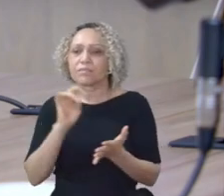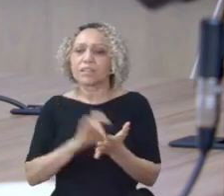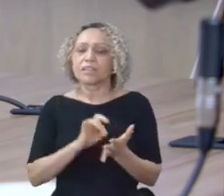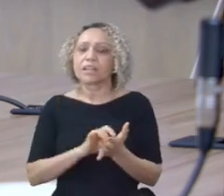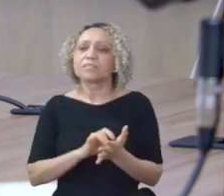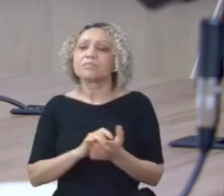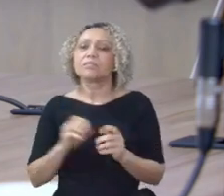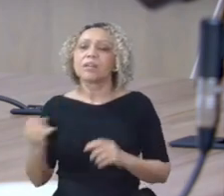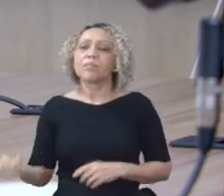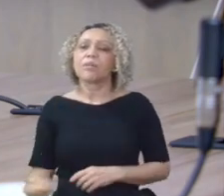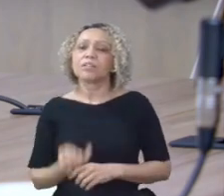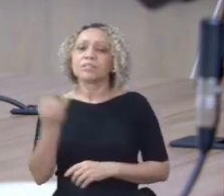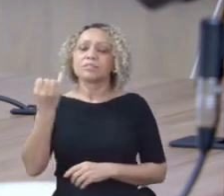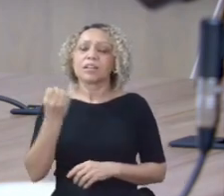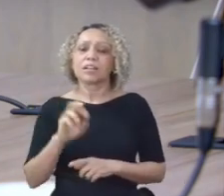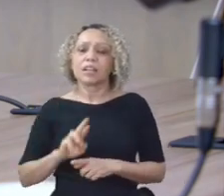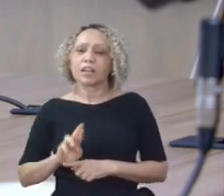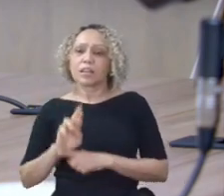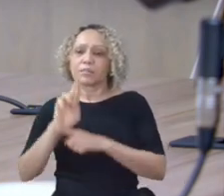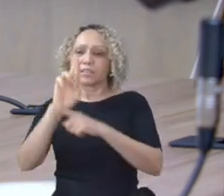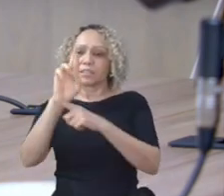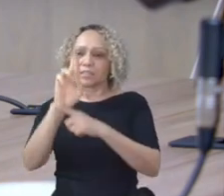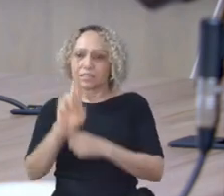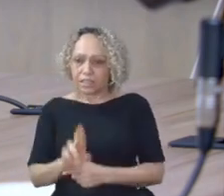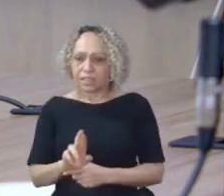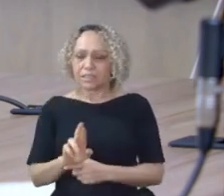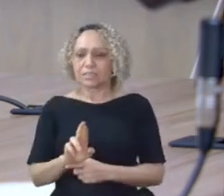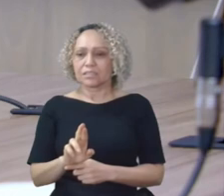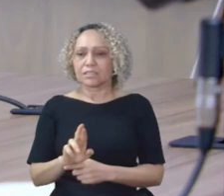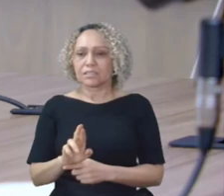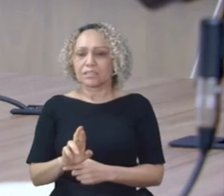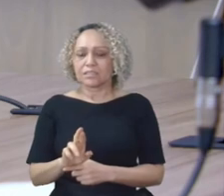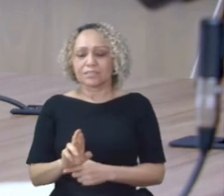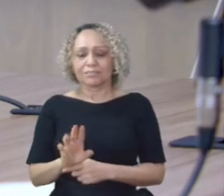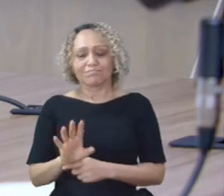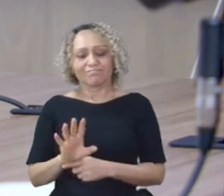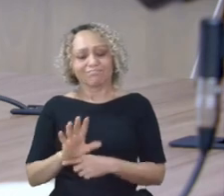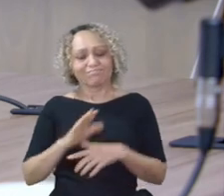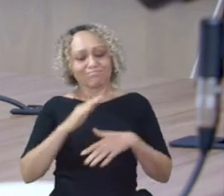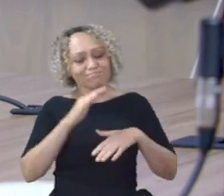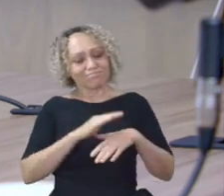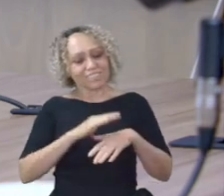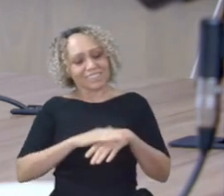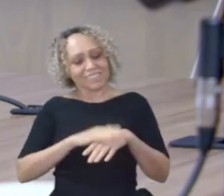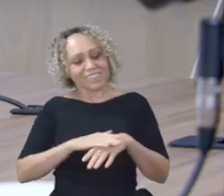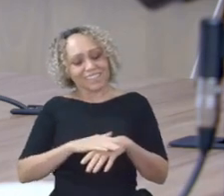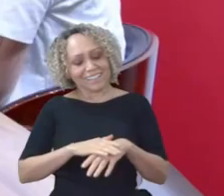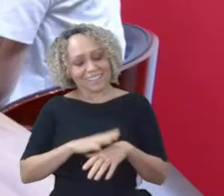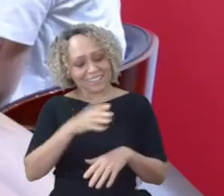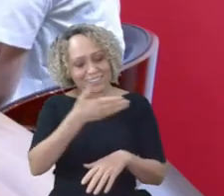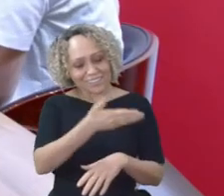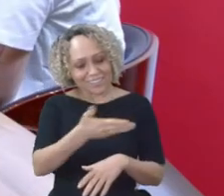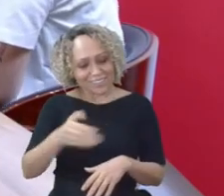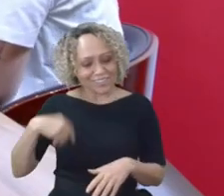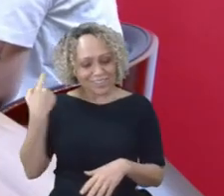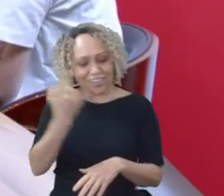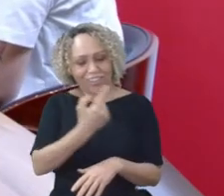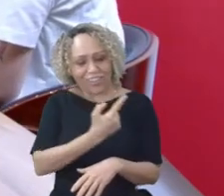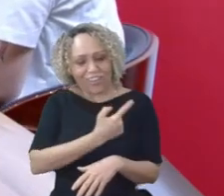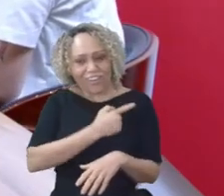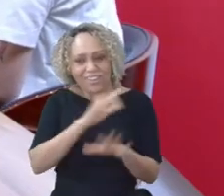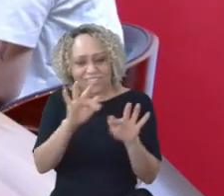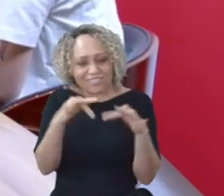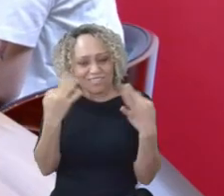mesmo é essa representatividade, essa representatividade que causa nos nossos parentinhos. Sim. É sobre inspirar